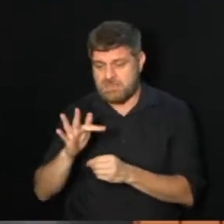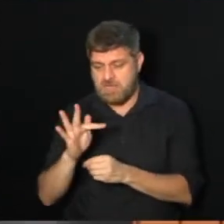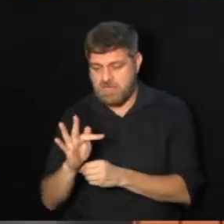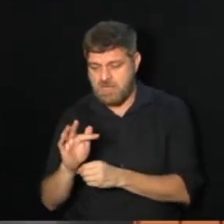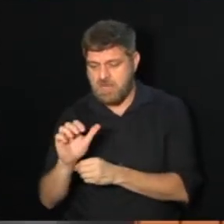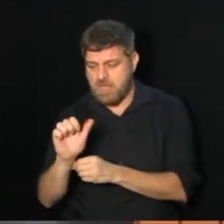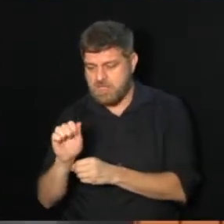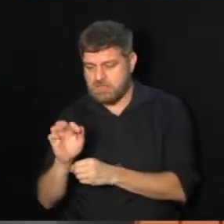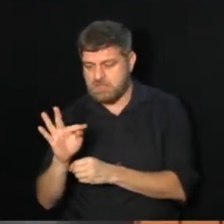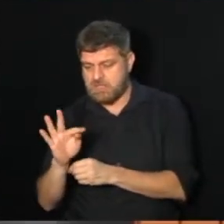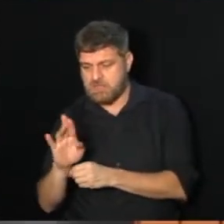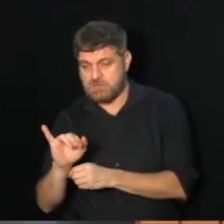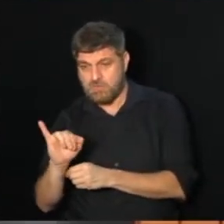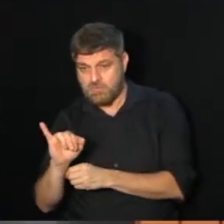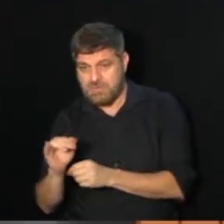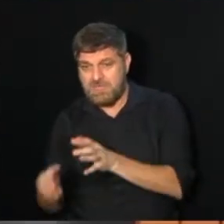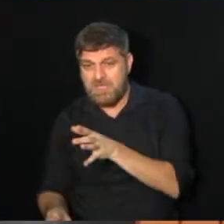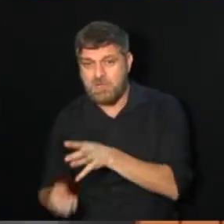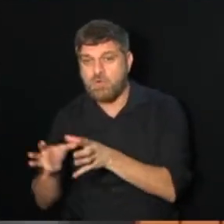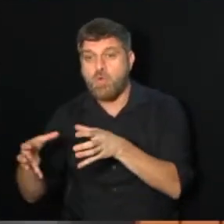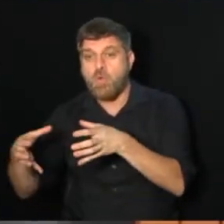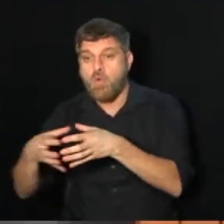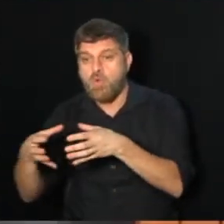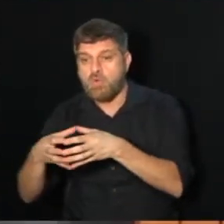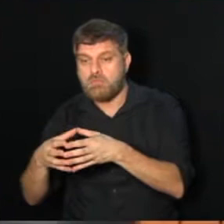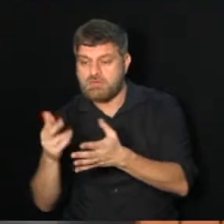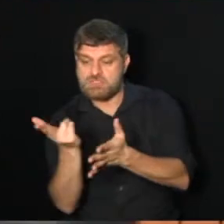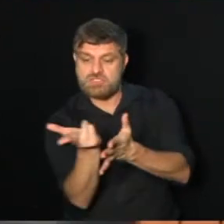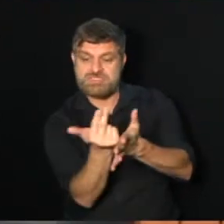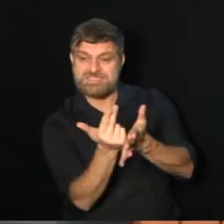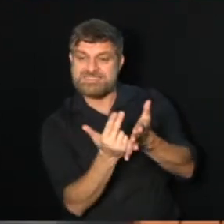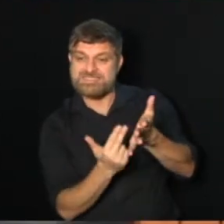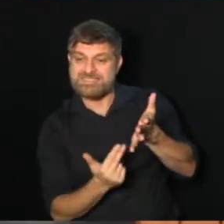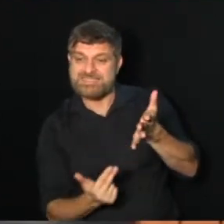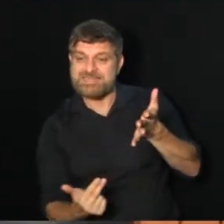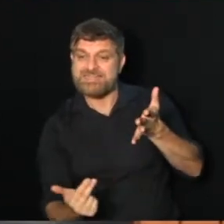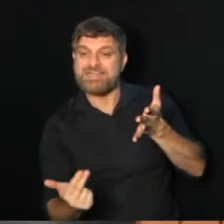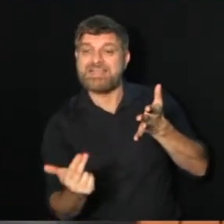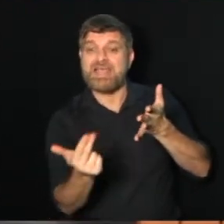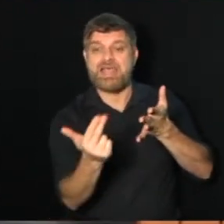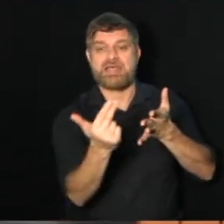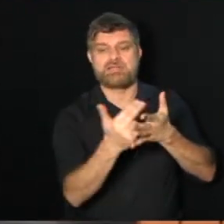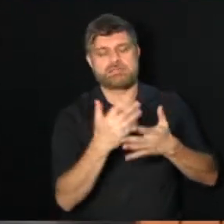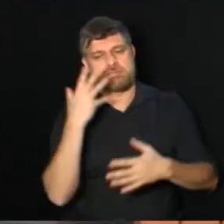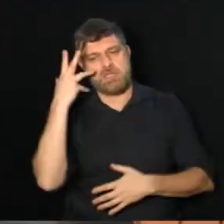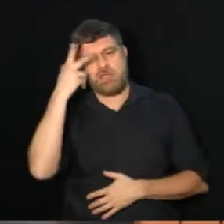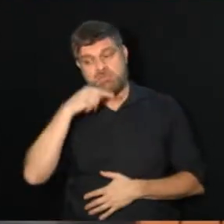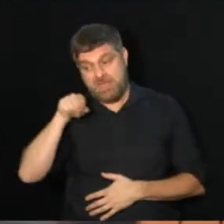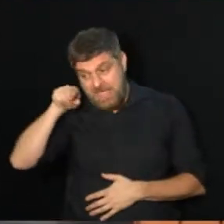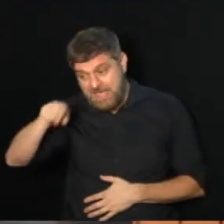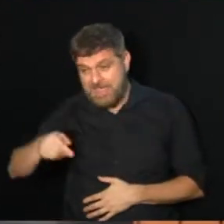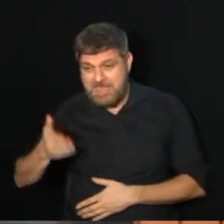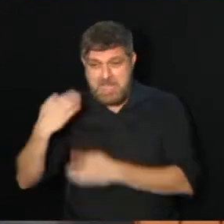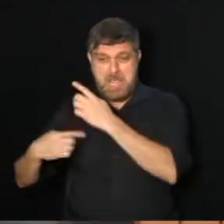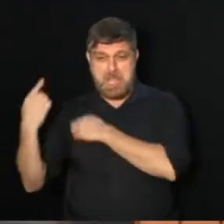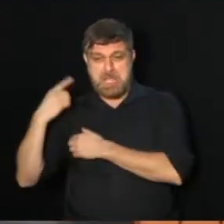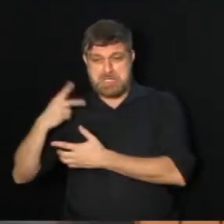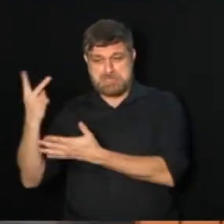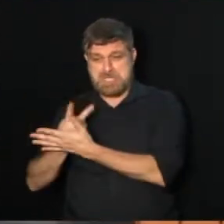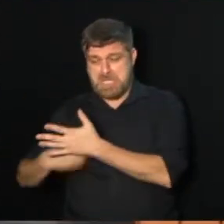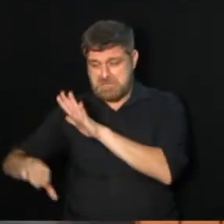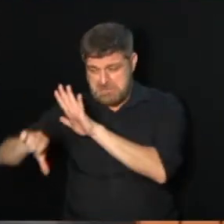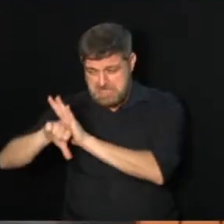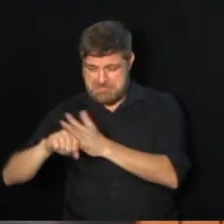grupo de grafiteiros composto por esses antigos pichadores, que